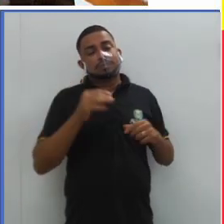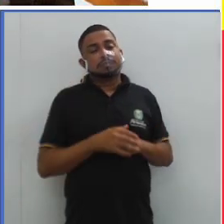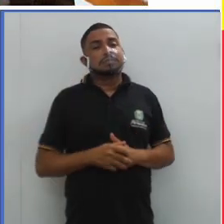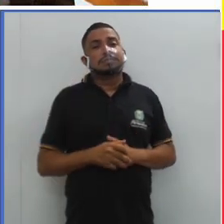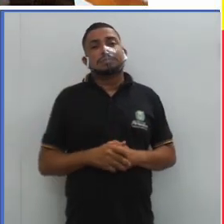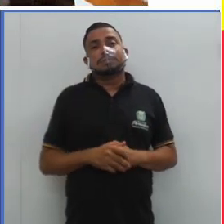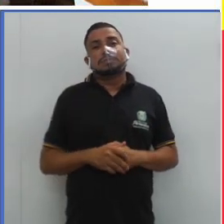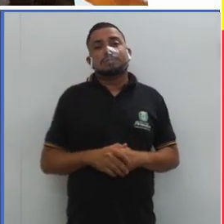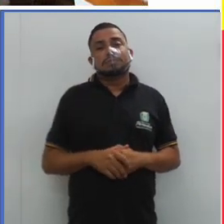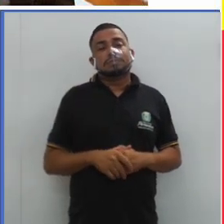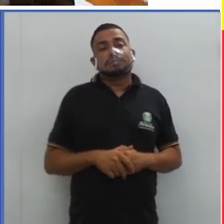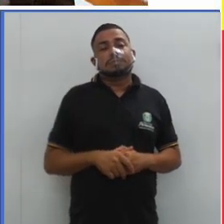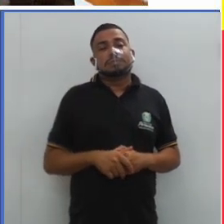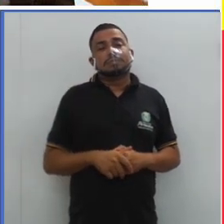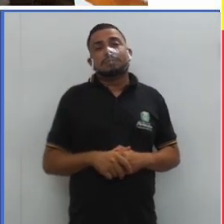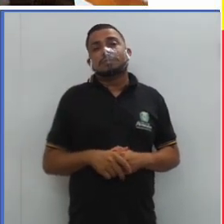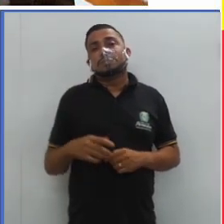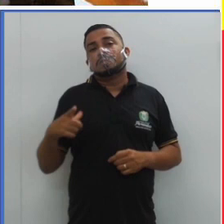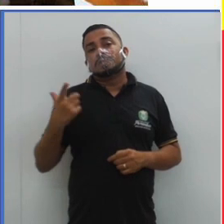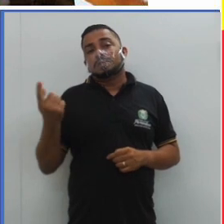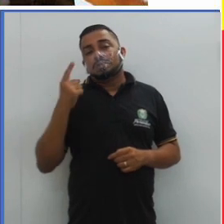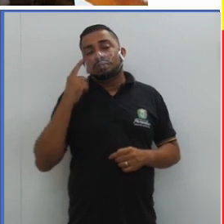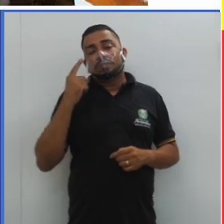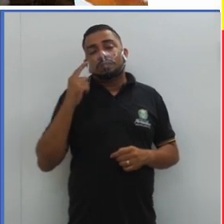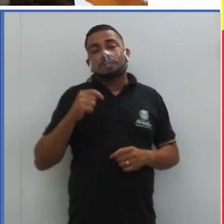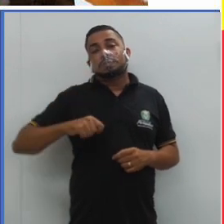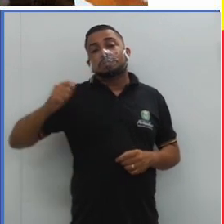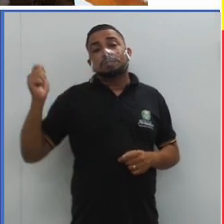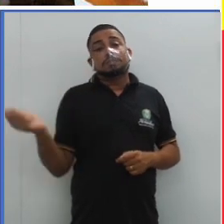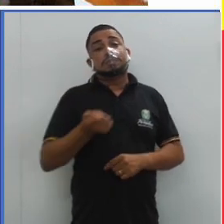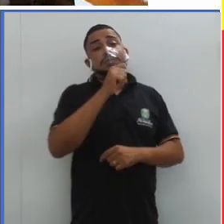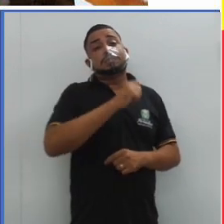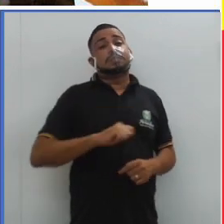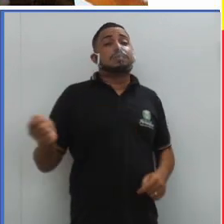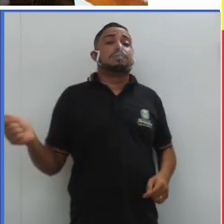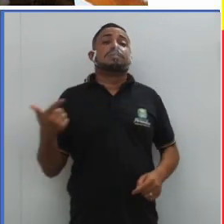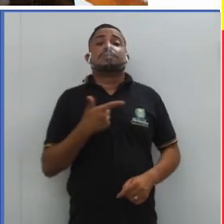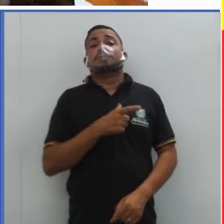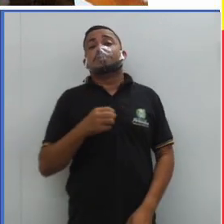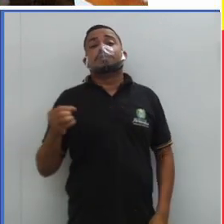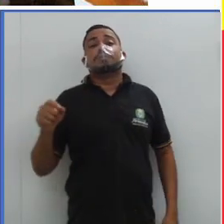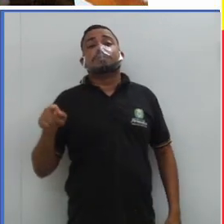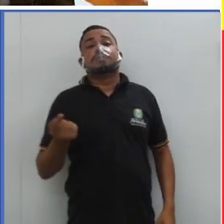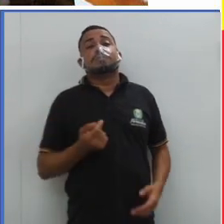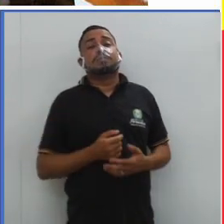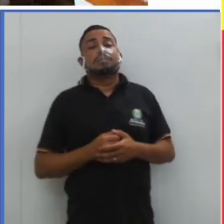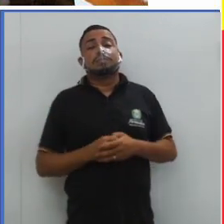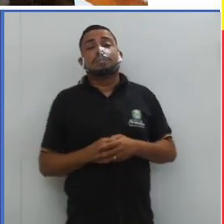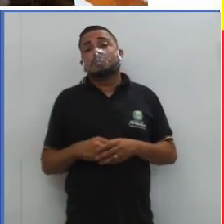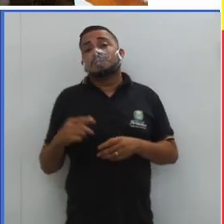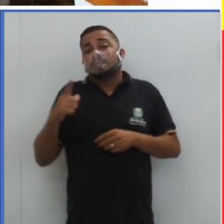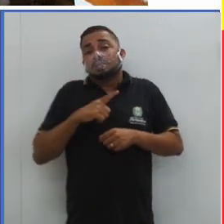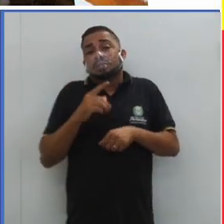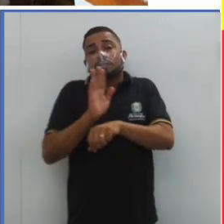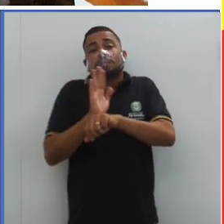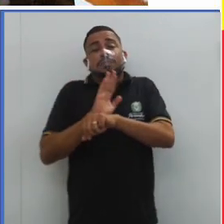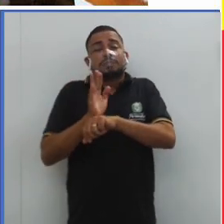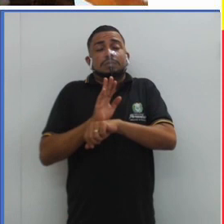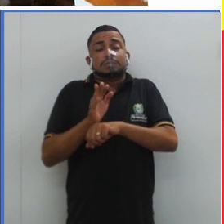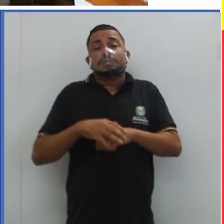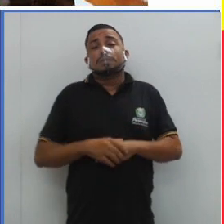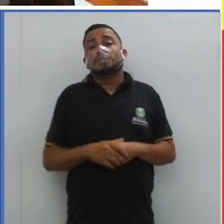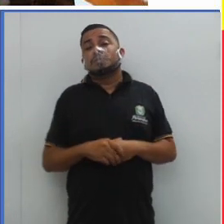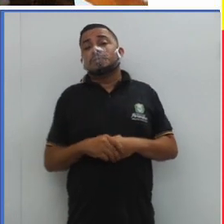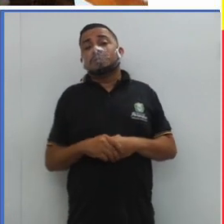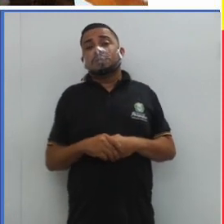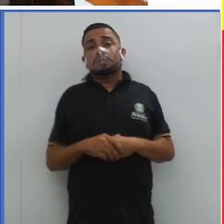curiosa. Não sei se quem é do filme O Gladiador, né, que foi filmado em 2000, né, de Ridley Scott, né, que é um filme